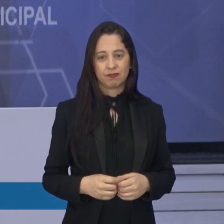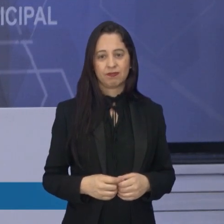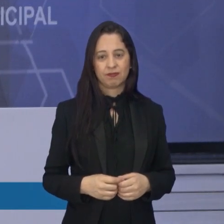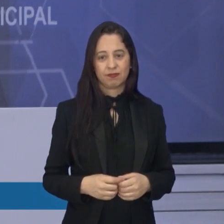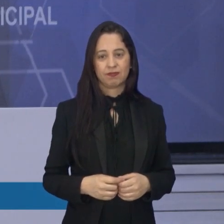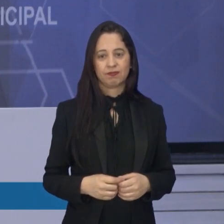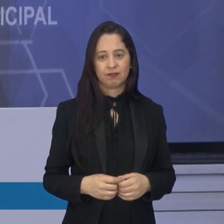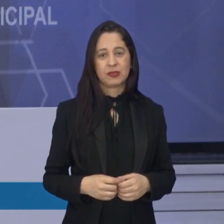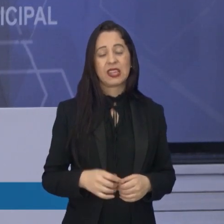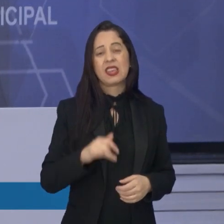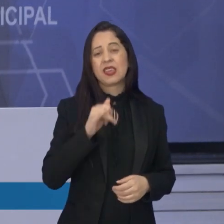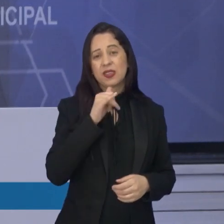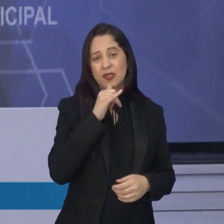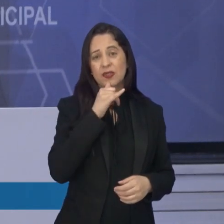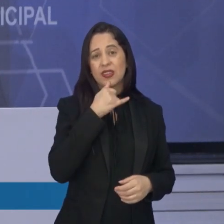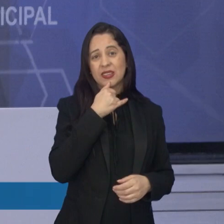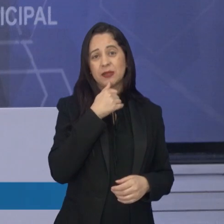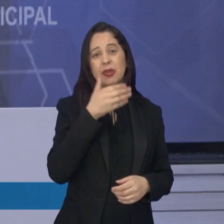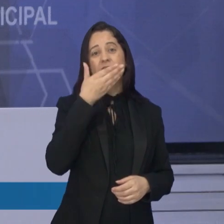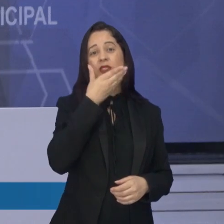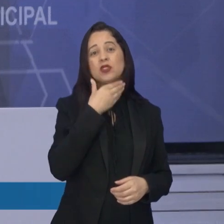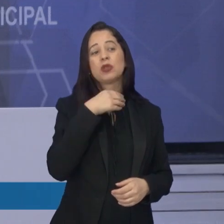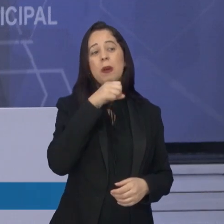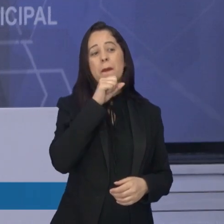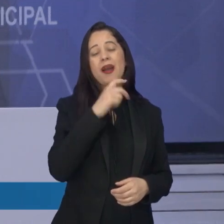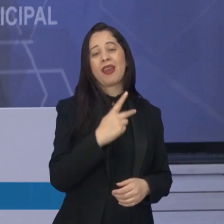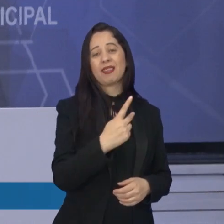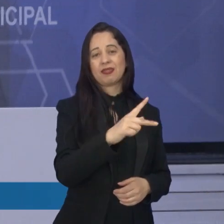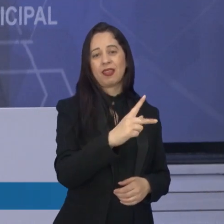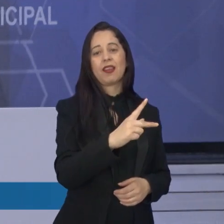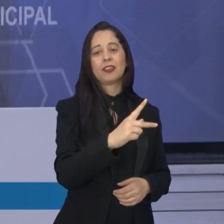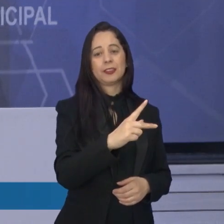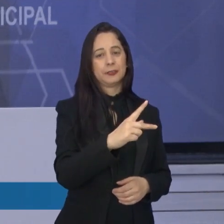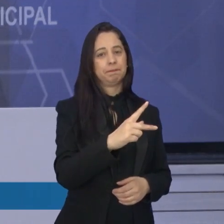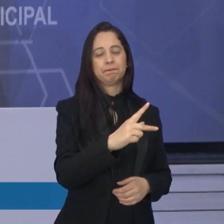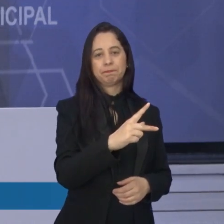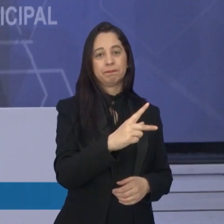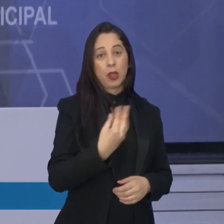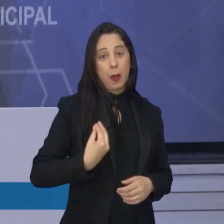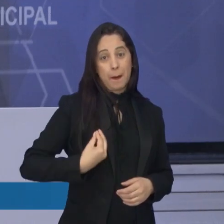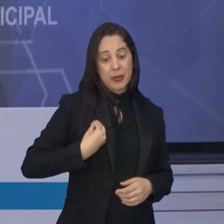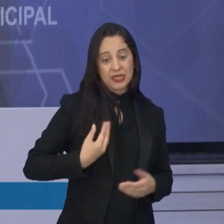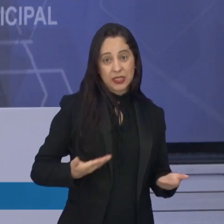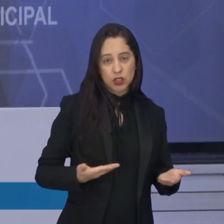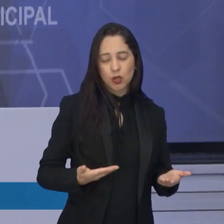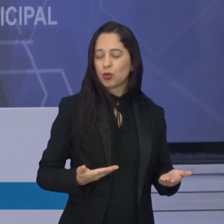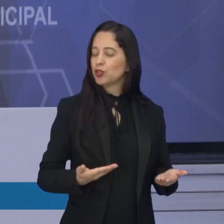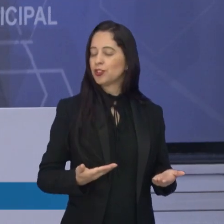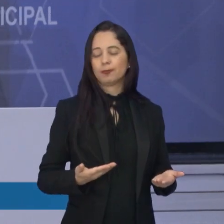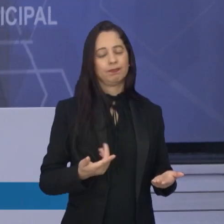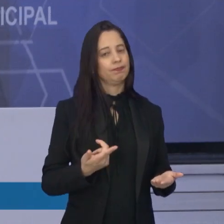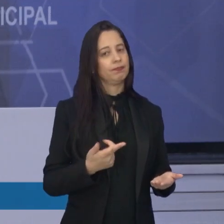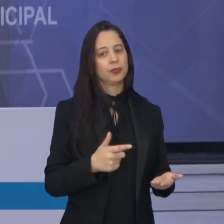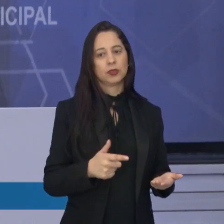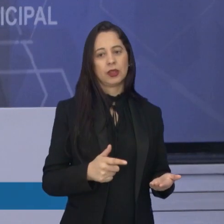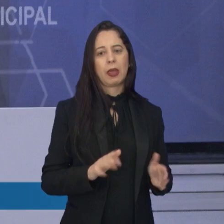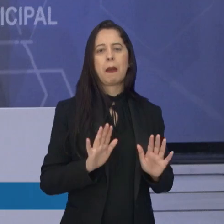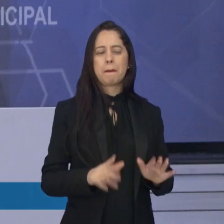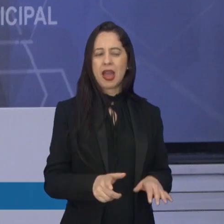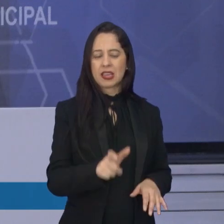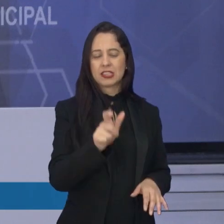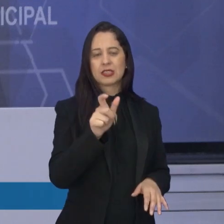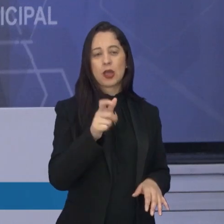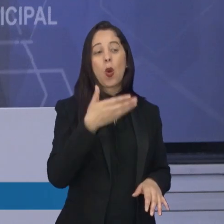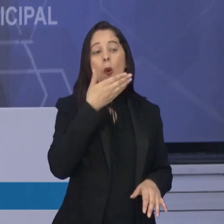Infelizmente, o seu pai, Fernando, não pôde assistir essa glória que ela alcançou, mas tenho certeza que ele sabia que